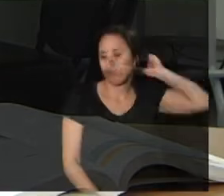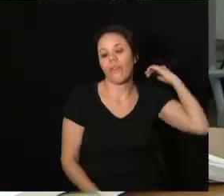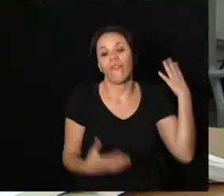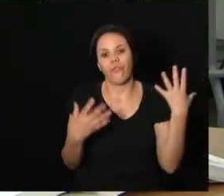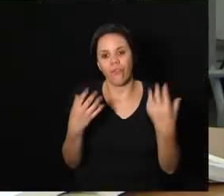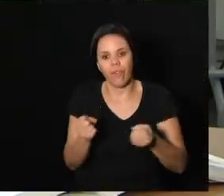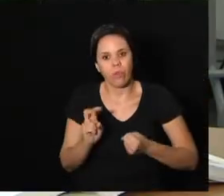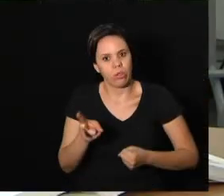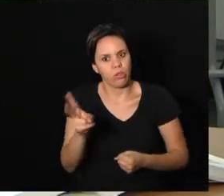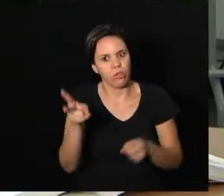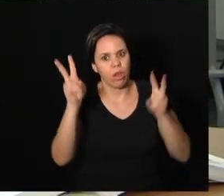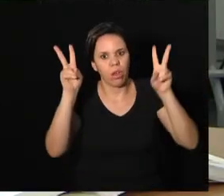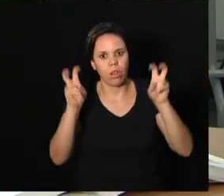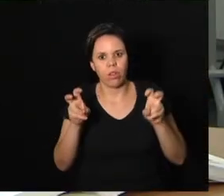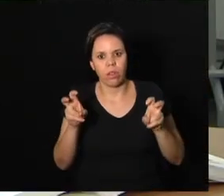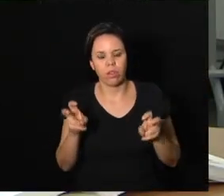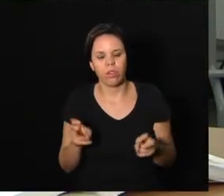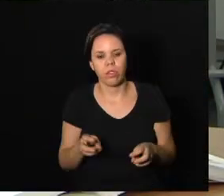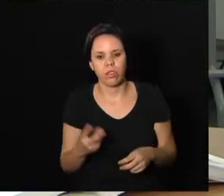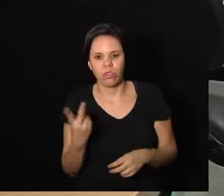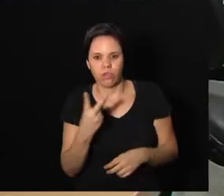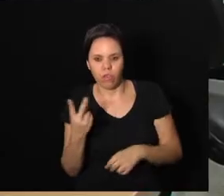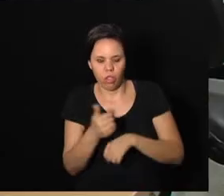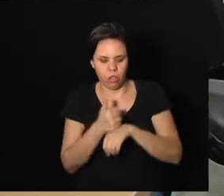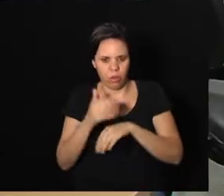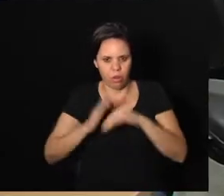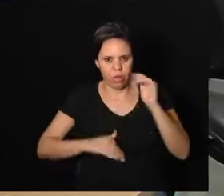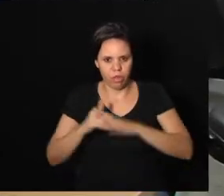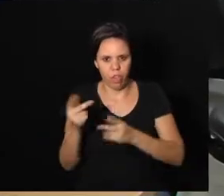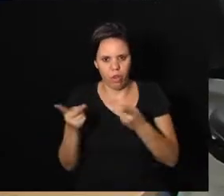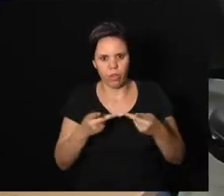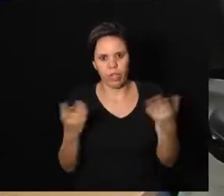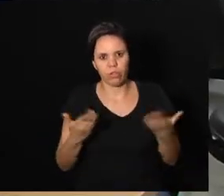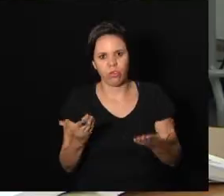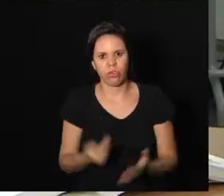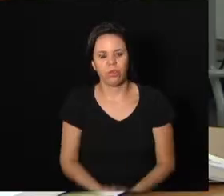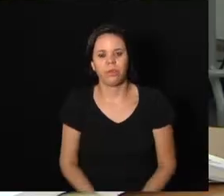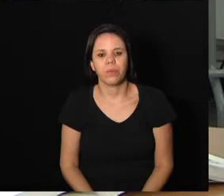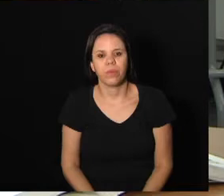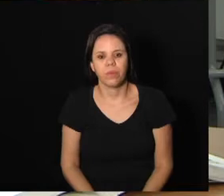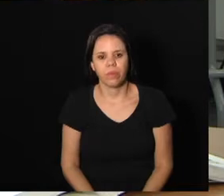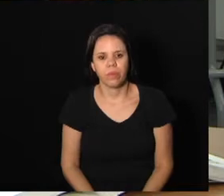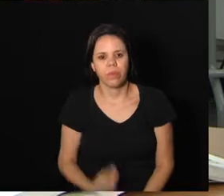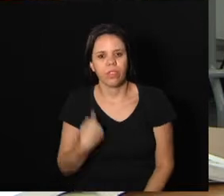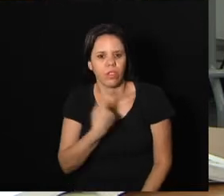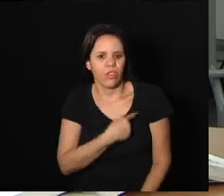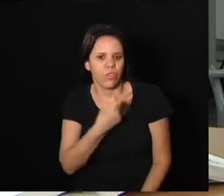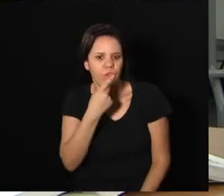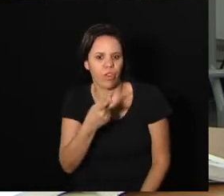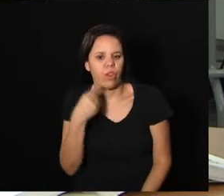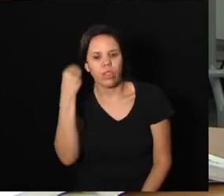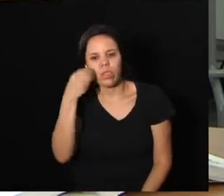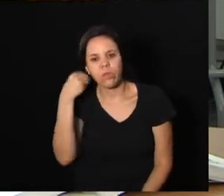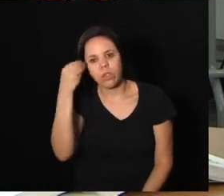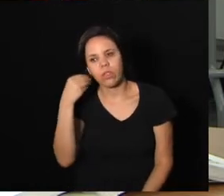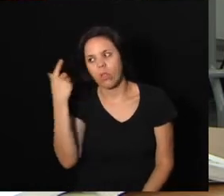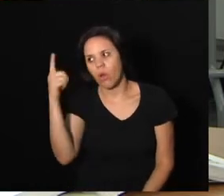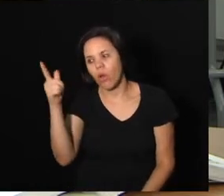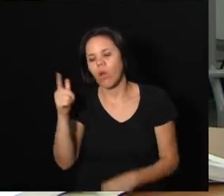Vamos continuar com esse assunto com os nossos especialistas convidados de hoje. A gente falou dessa experiência com